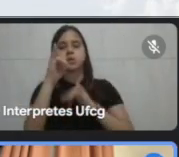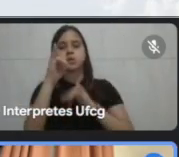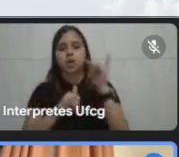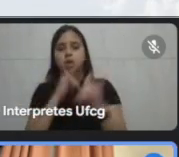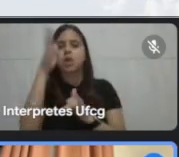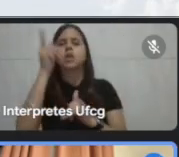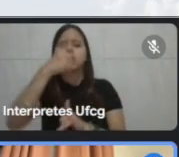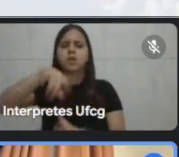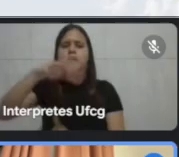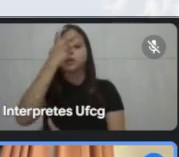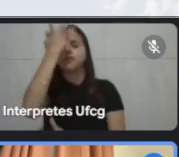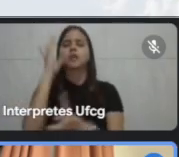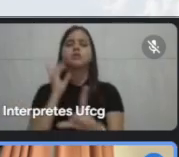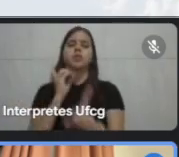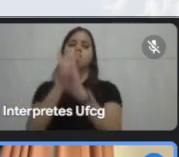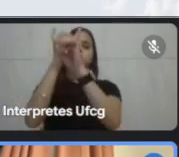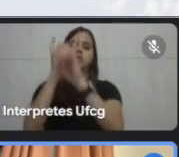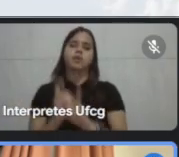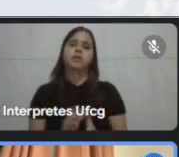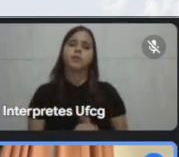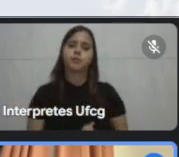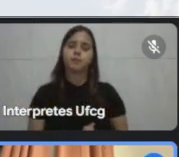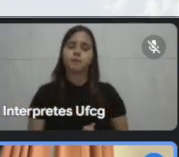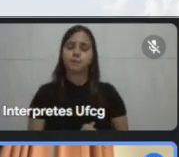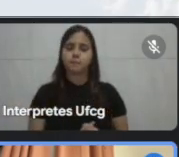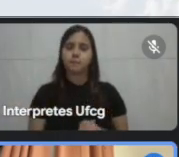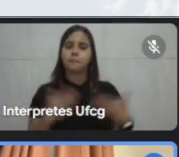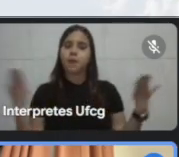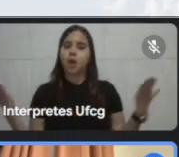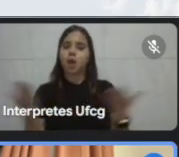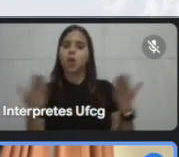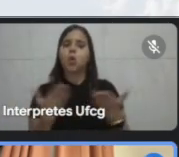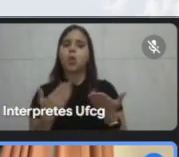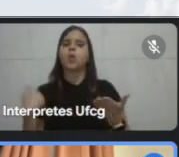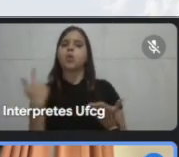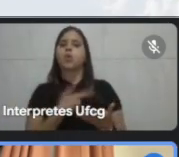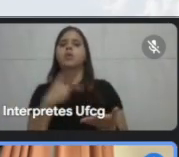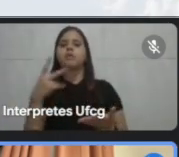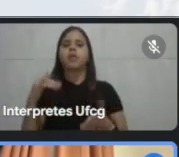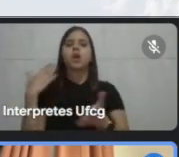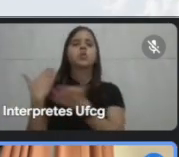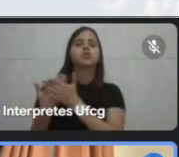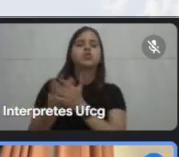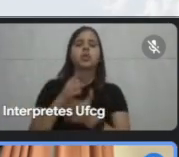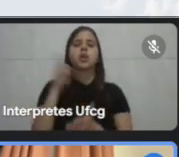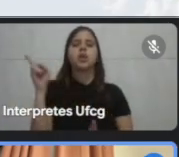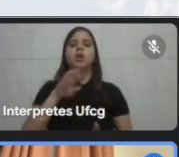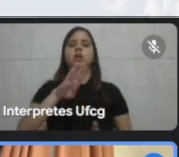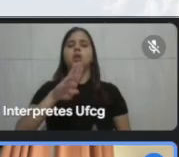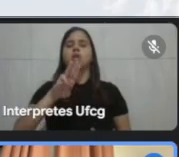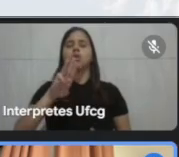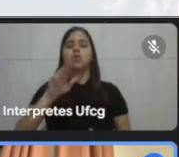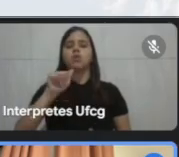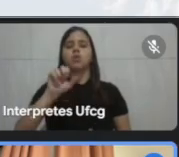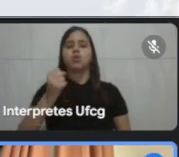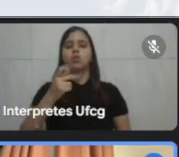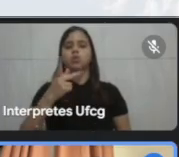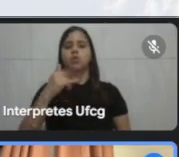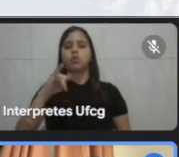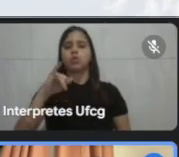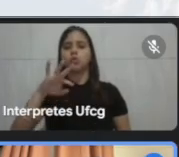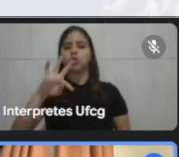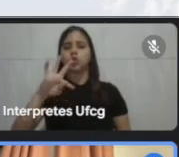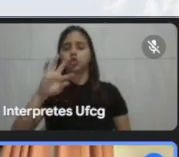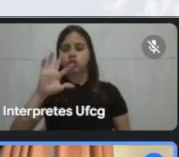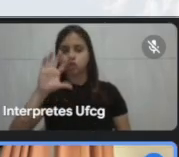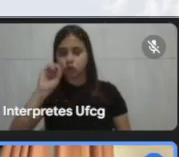de acessar e achar. E agora a gente vai passar um pouco aqui para os estudos do Washington. Não vou me alongar muito, acho